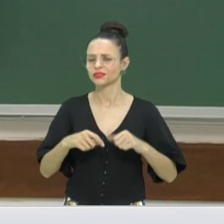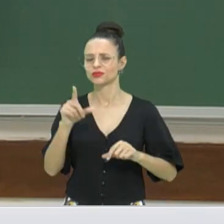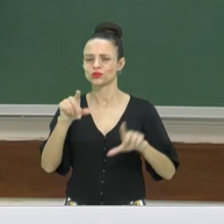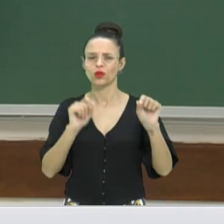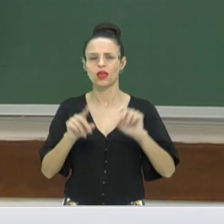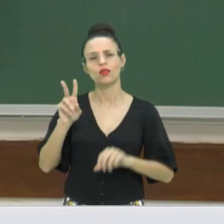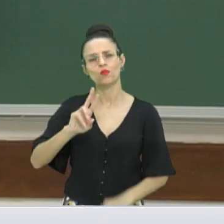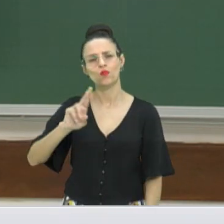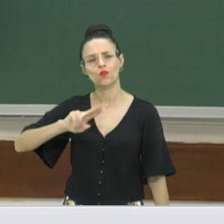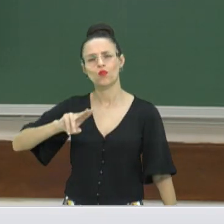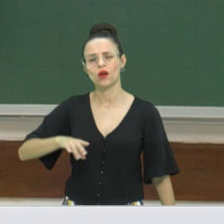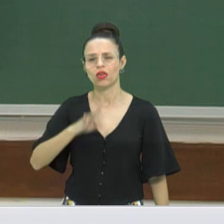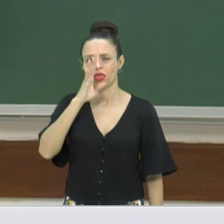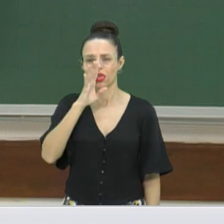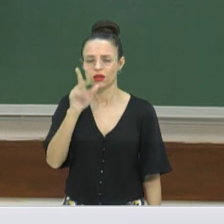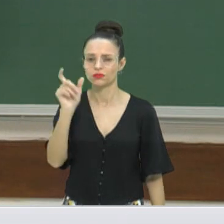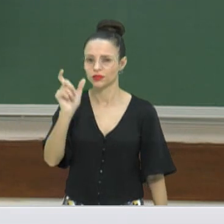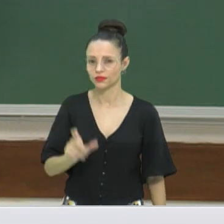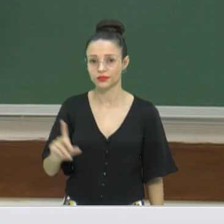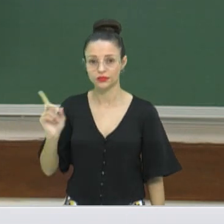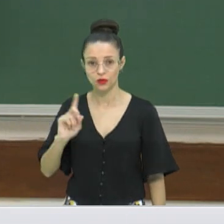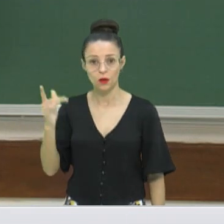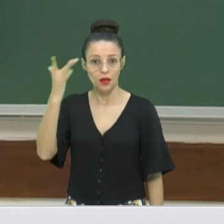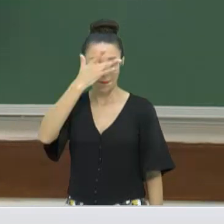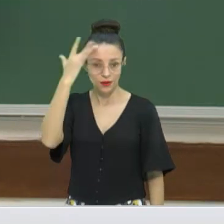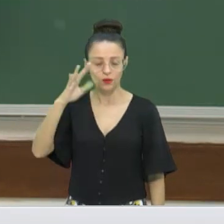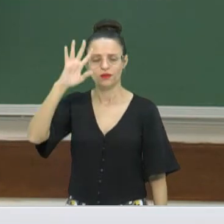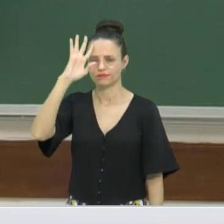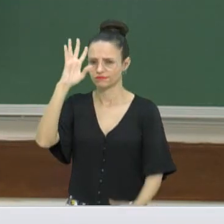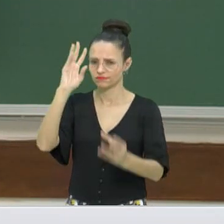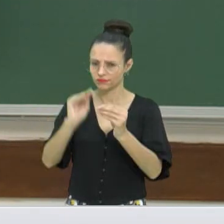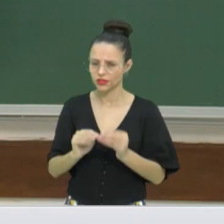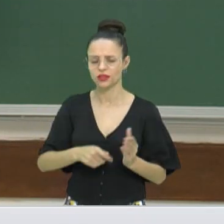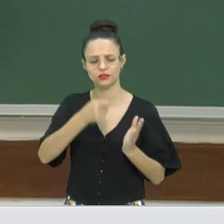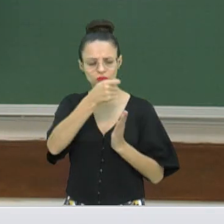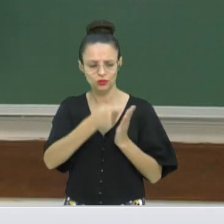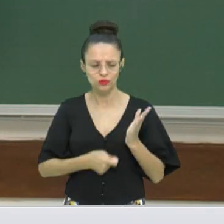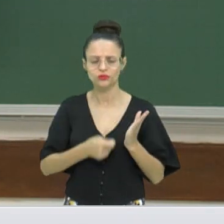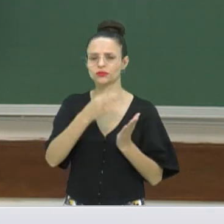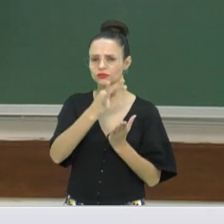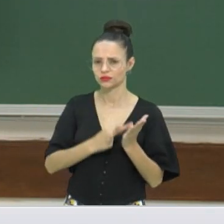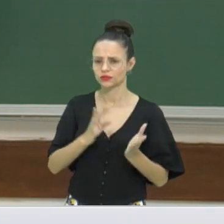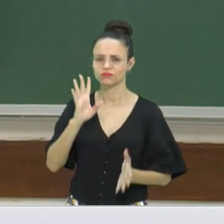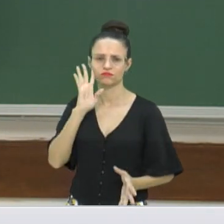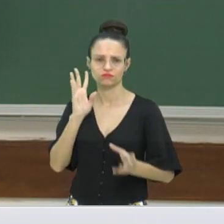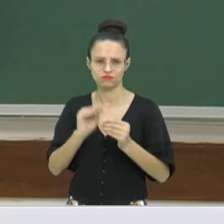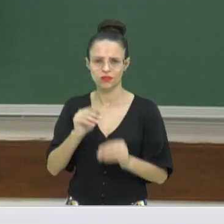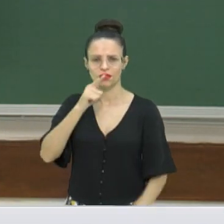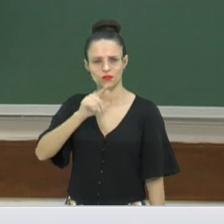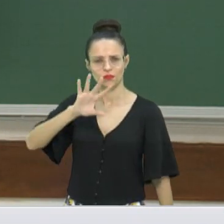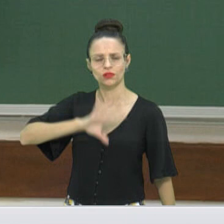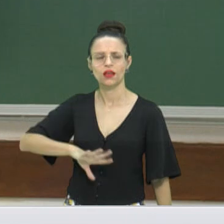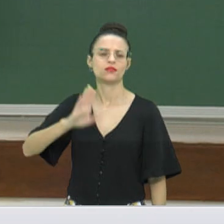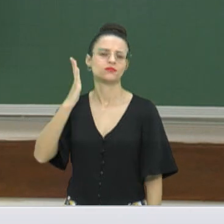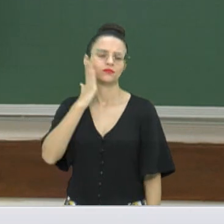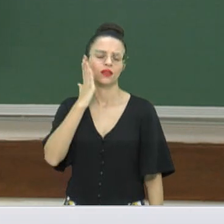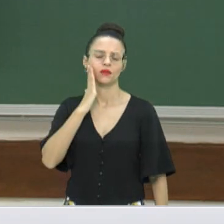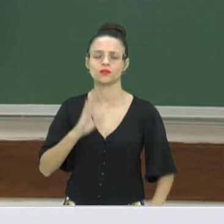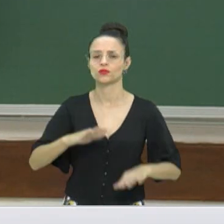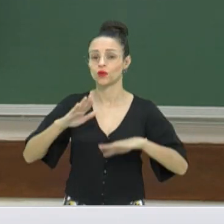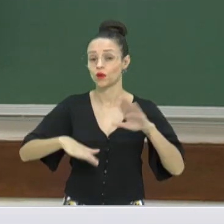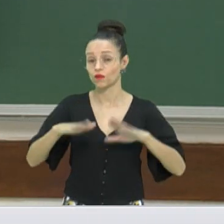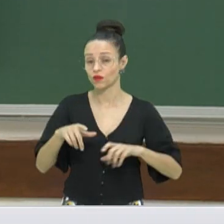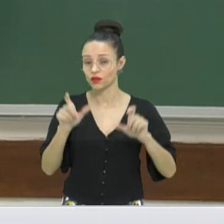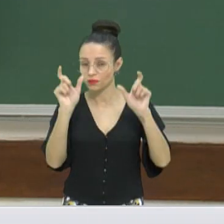palavras, não é qualquer palavra que serve ali. A pessoa que entende da produção de texto, entende bem a língua, ela sabe que conforme